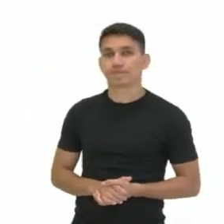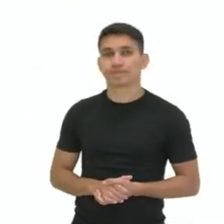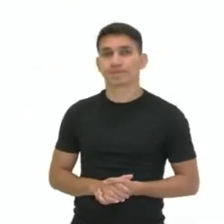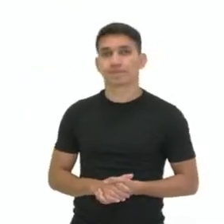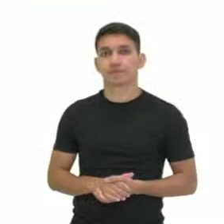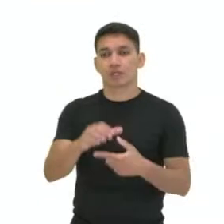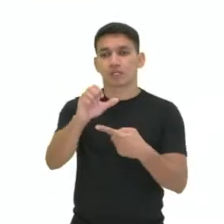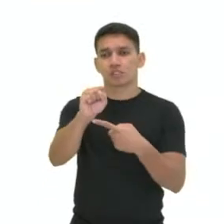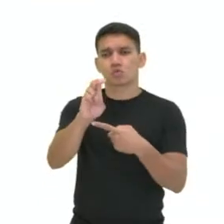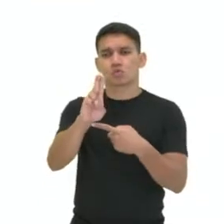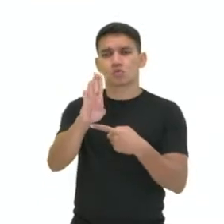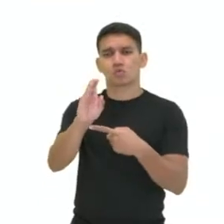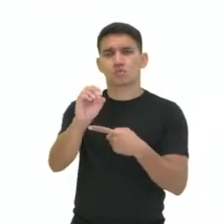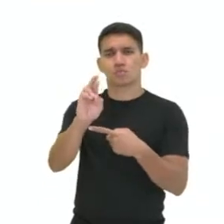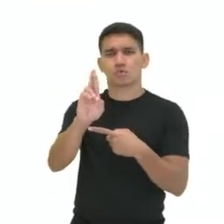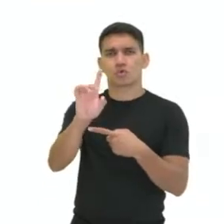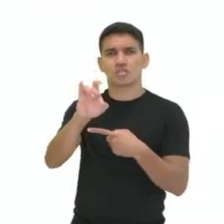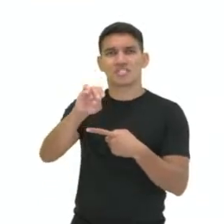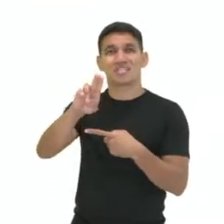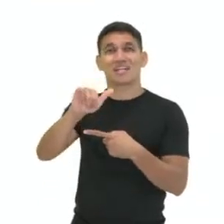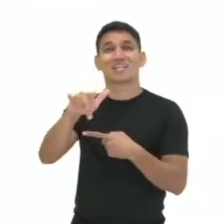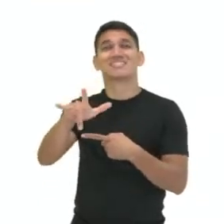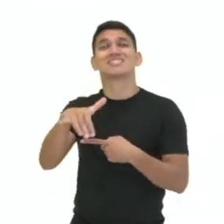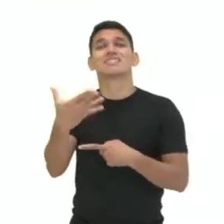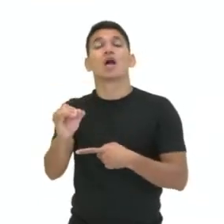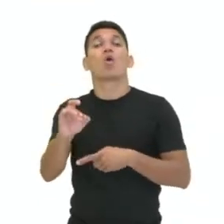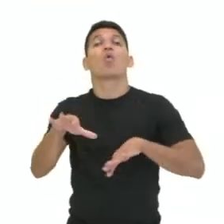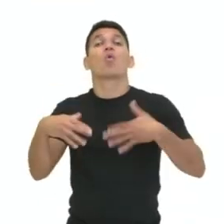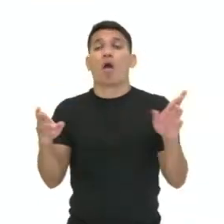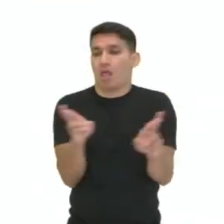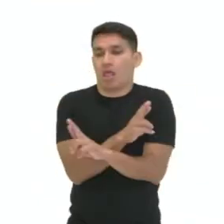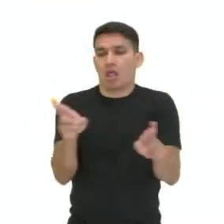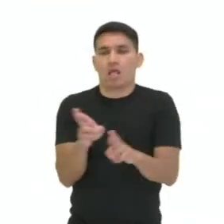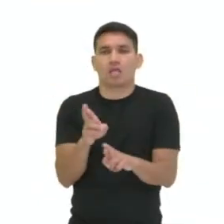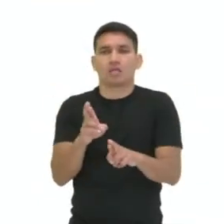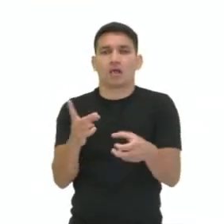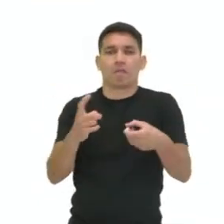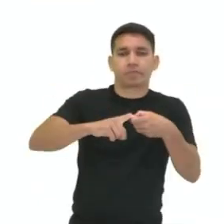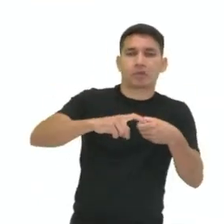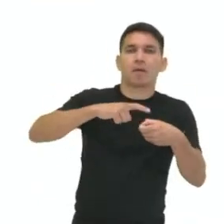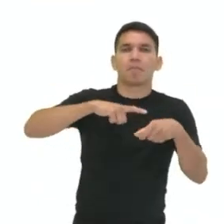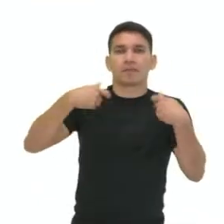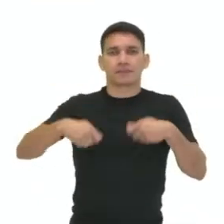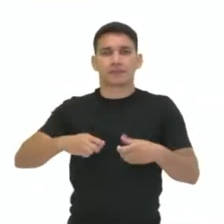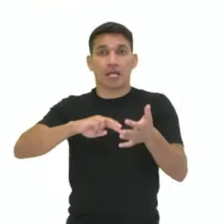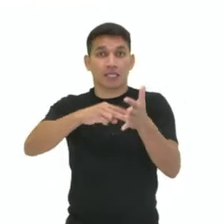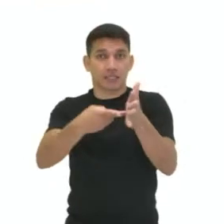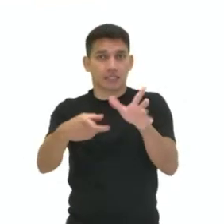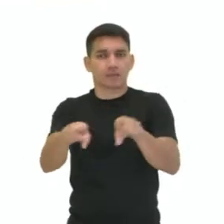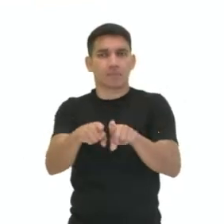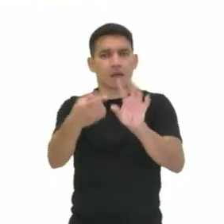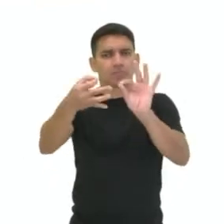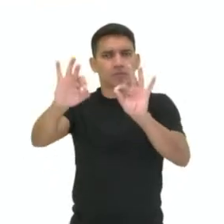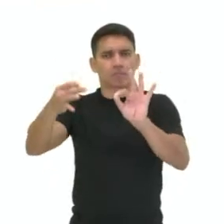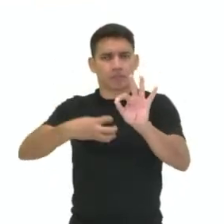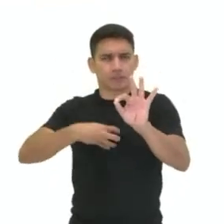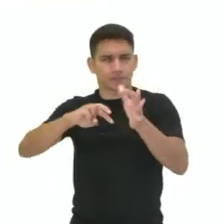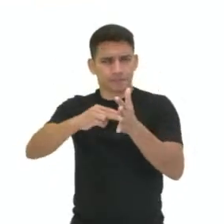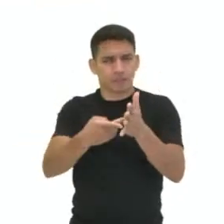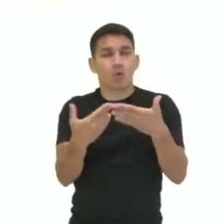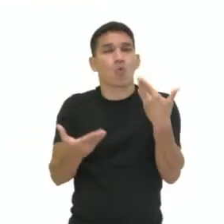Subordinação então, daí decorrem relações e dependências sintático-semânticas entre orações do período.